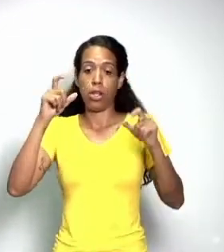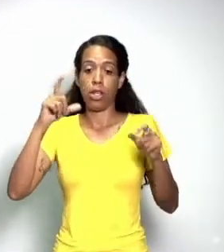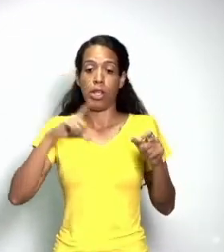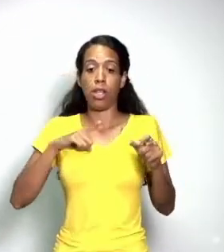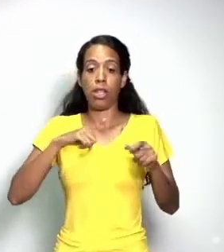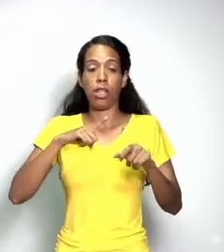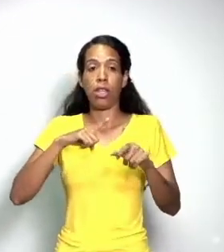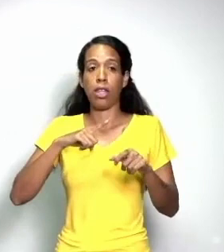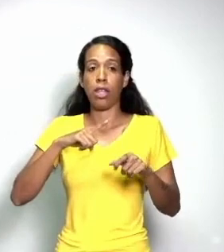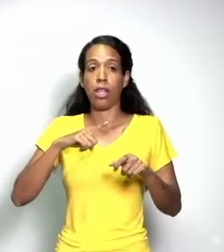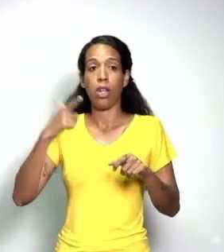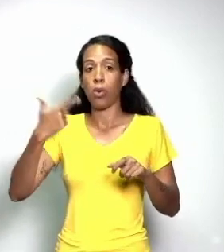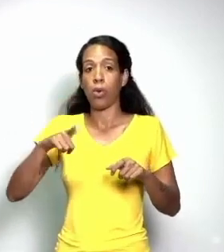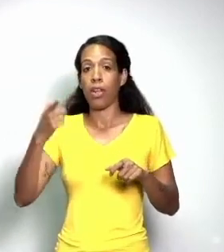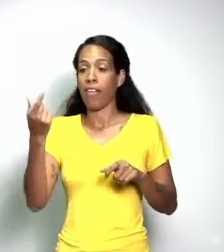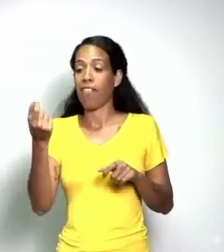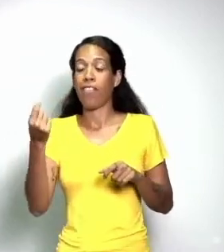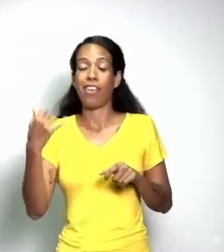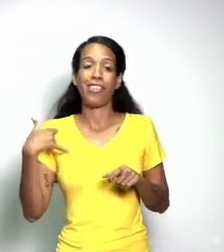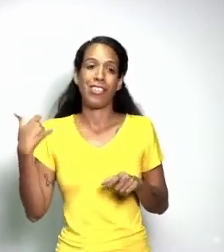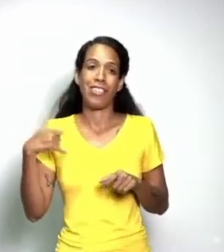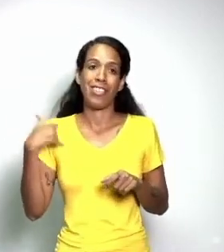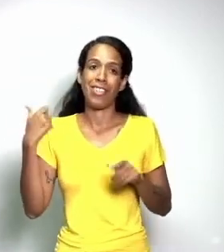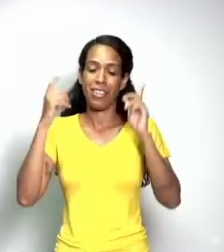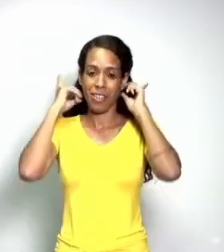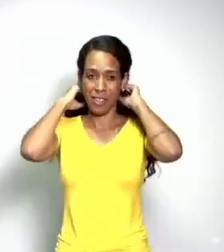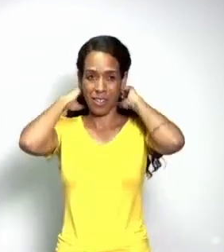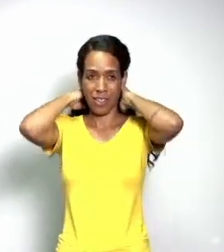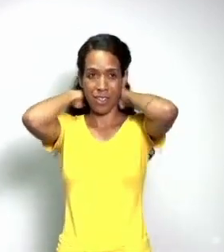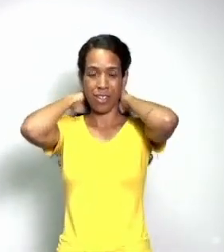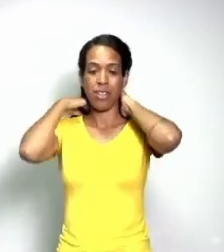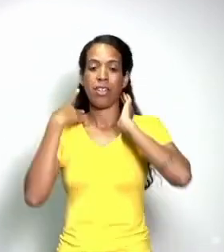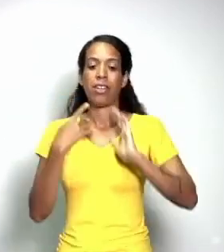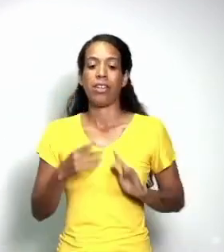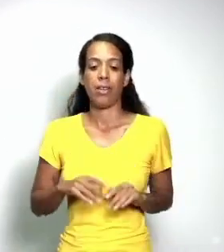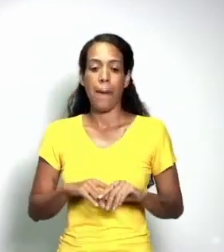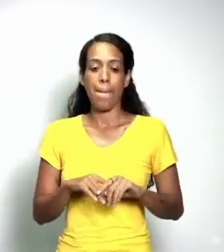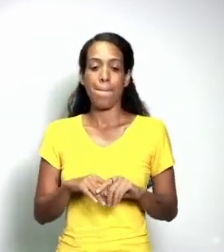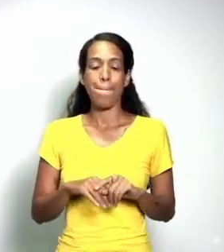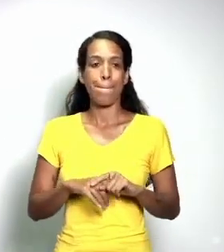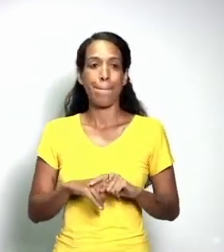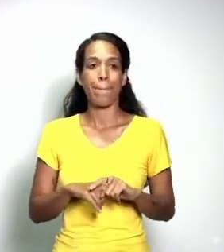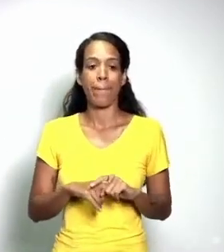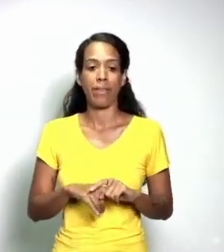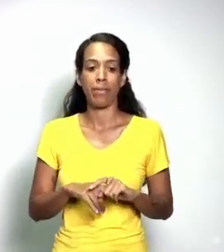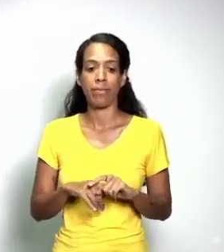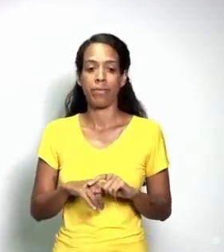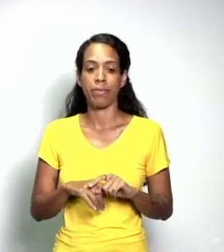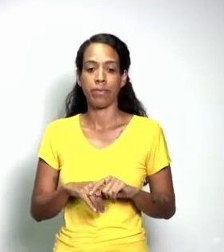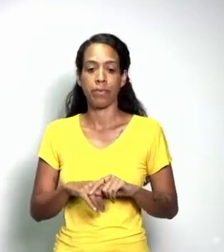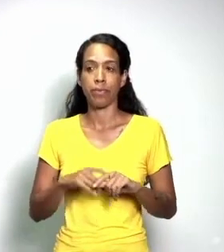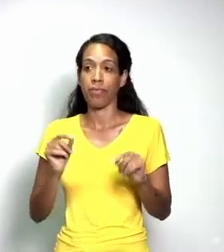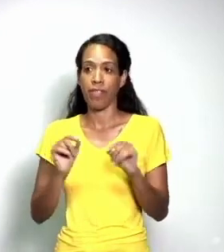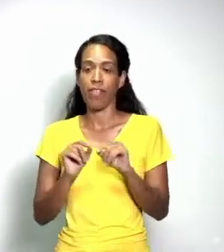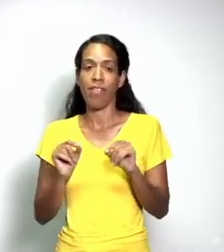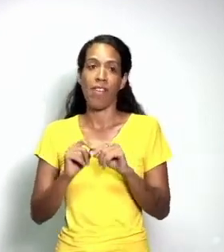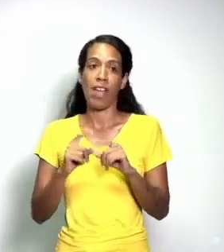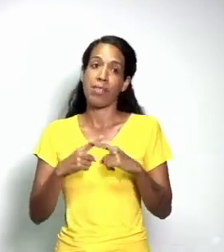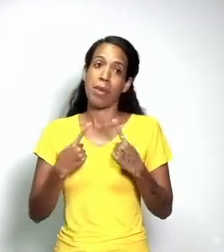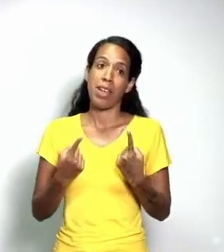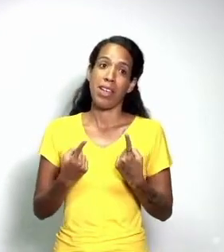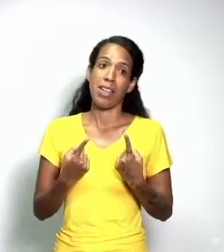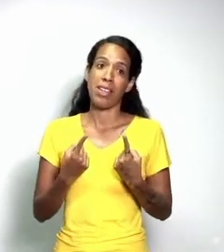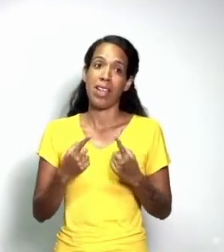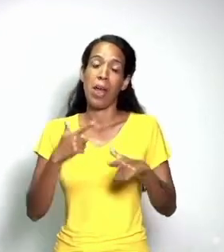20 anos, entendeu? Não, mas isso não é, de fazem, fato, um impedimento. Fazem, mas é